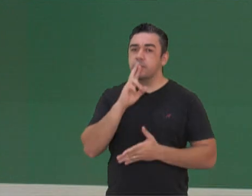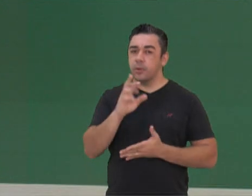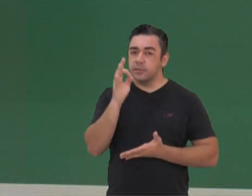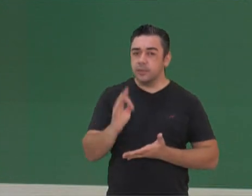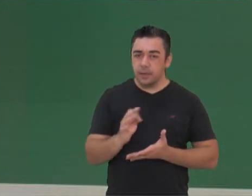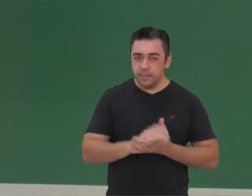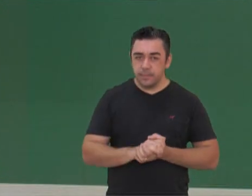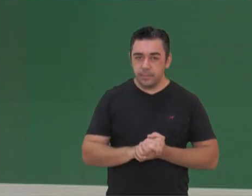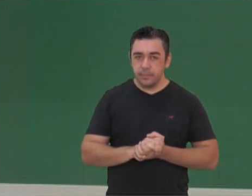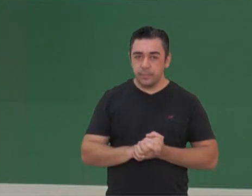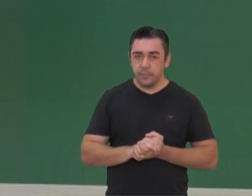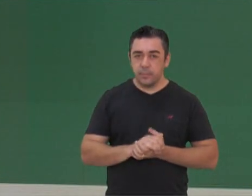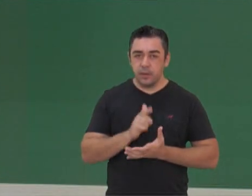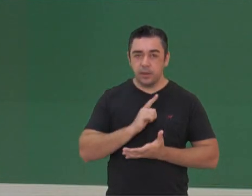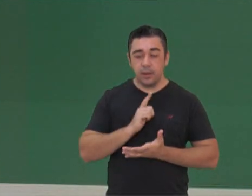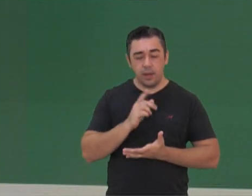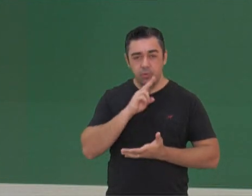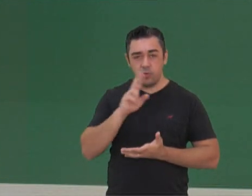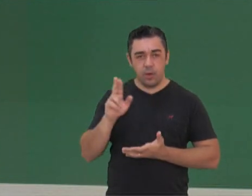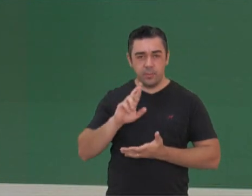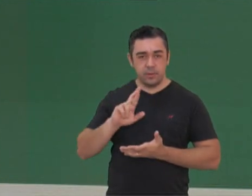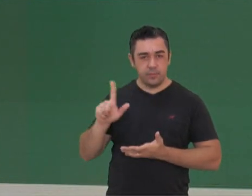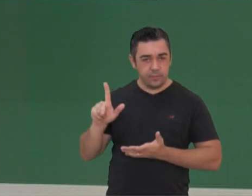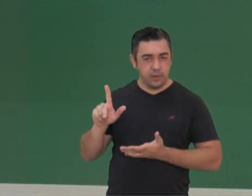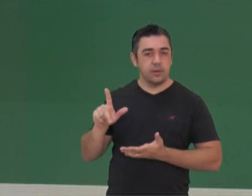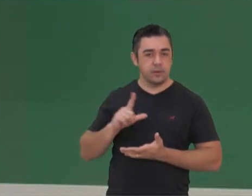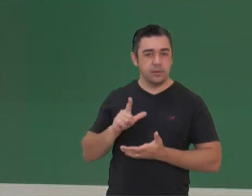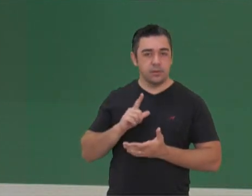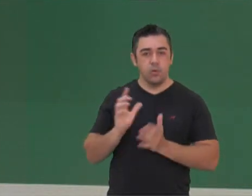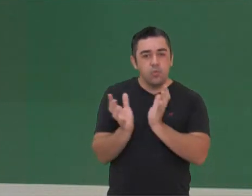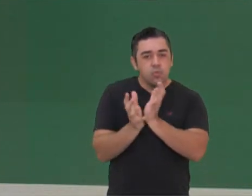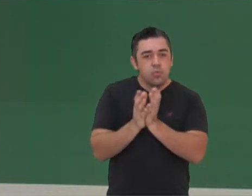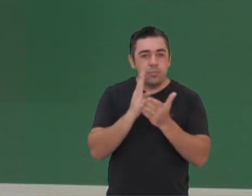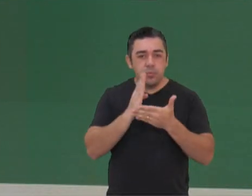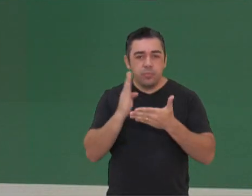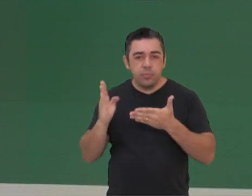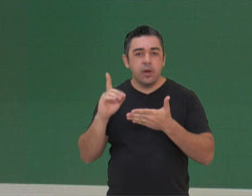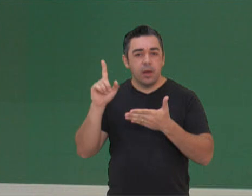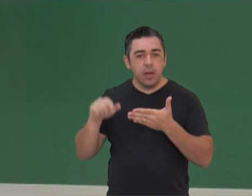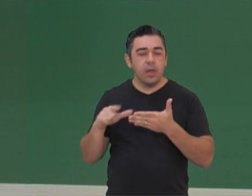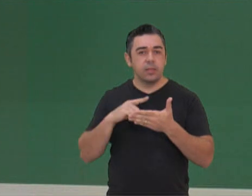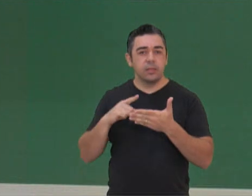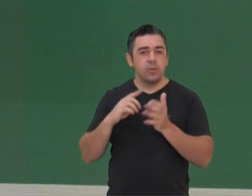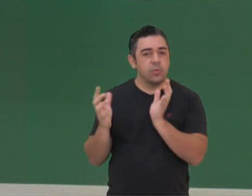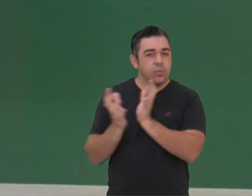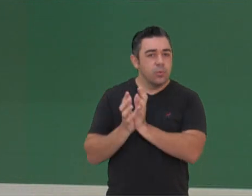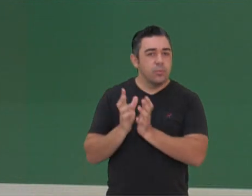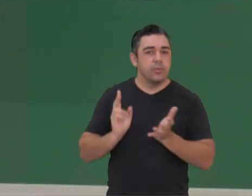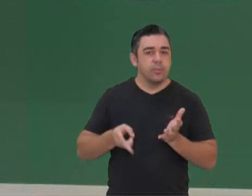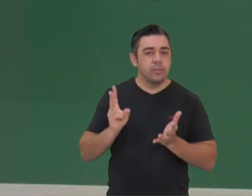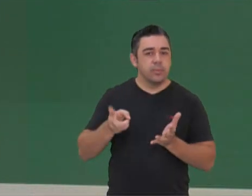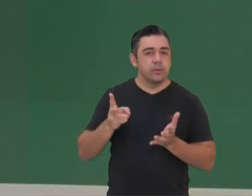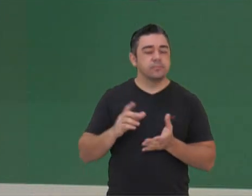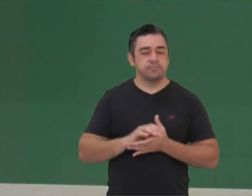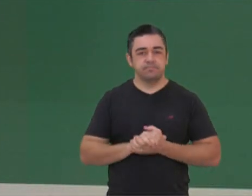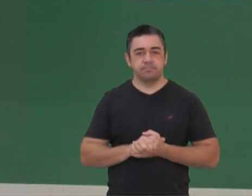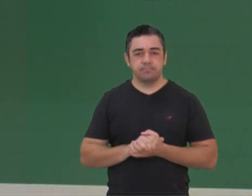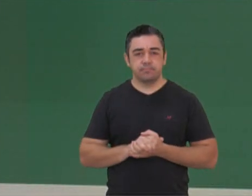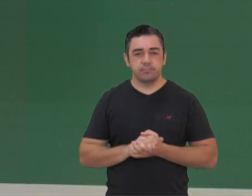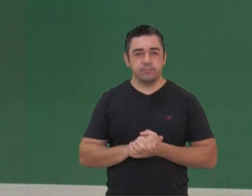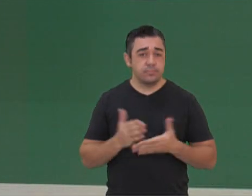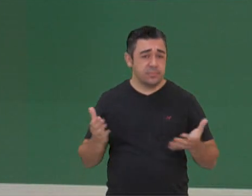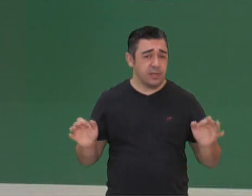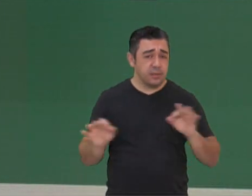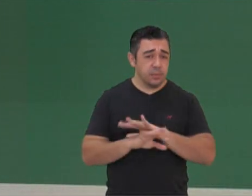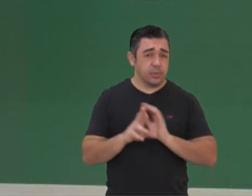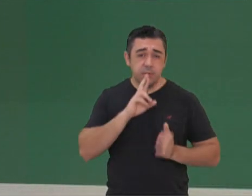correta. Sharpedo, acho que é assim que fala, Magikarp, Pidgeotto e Arbok formam um clado. Então eles estão no mesmo clado, ok? Então a gente